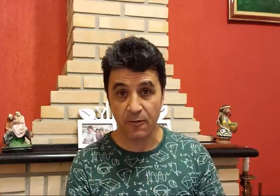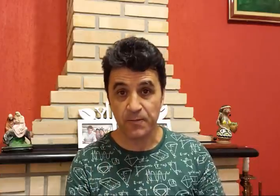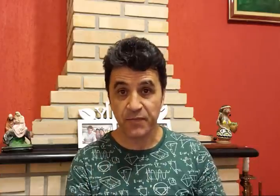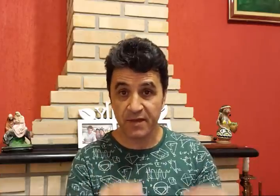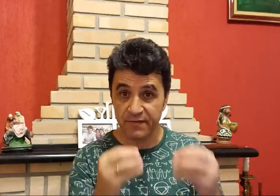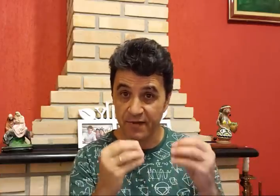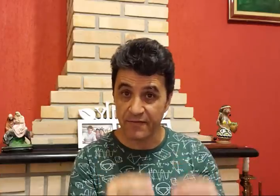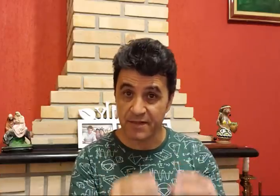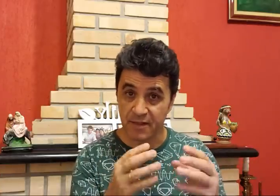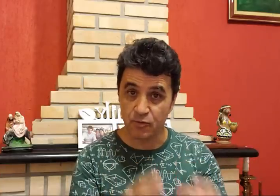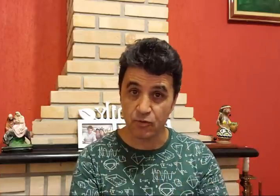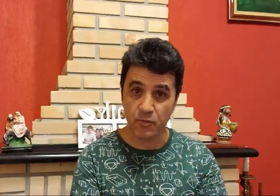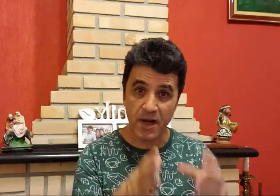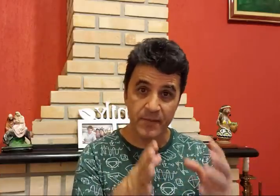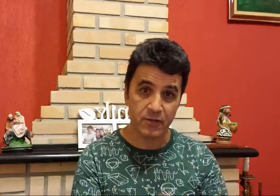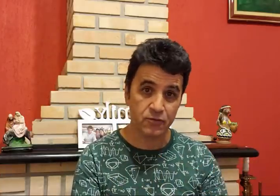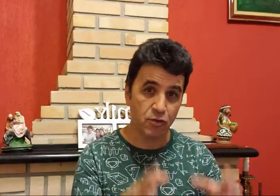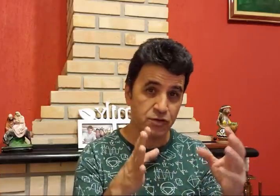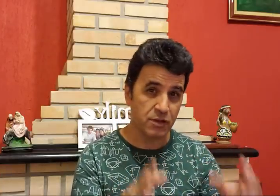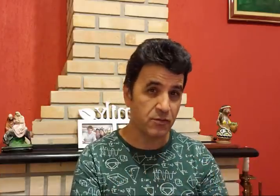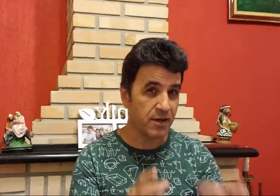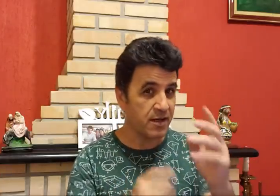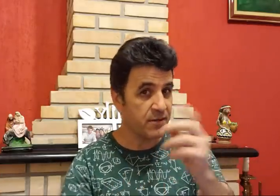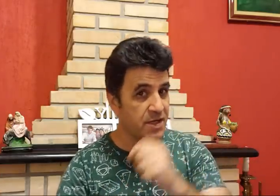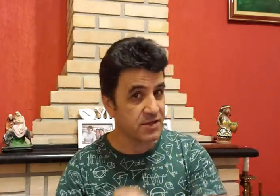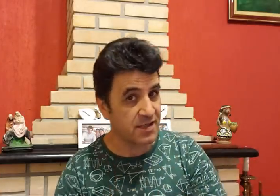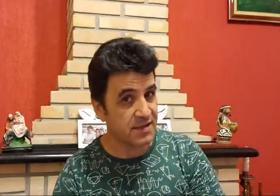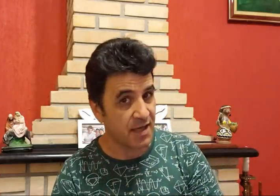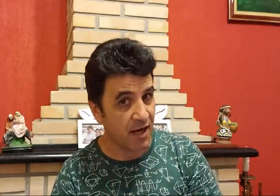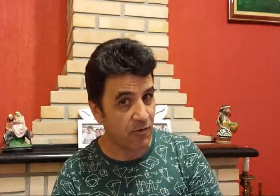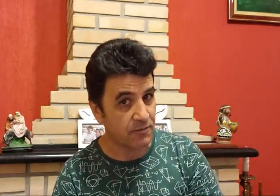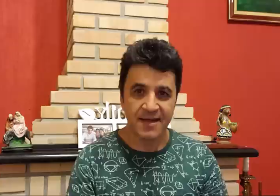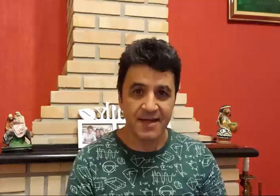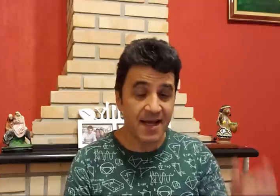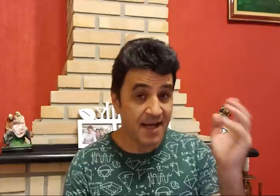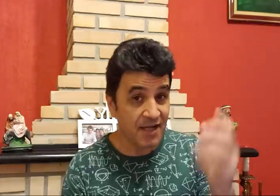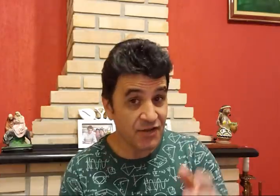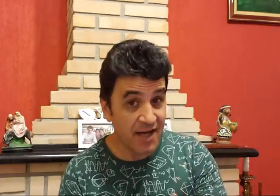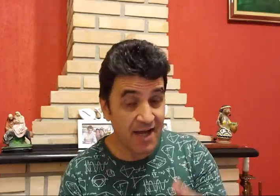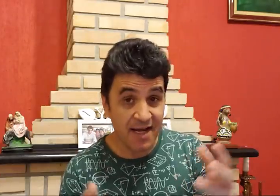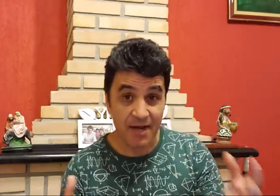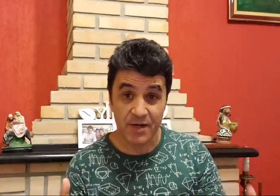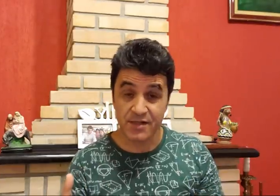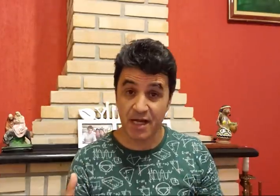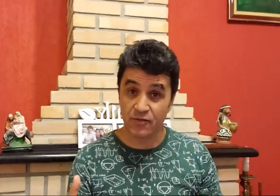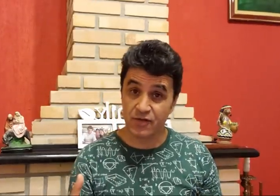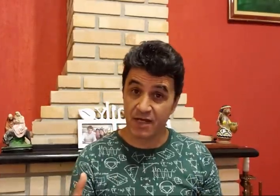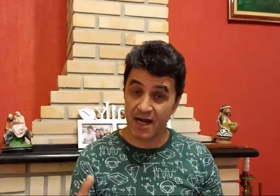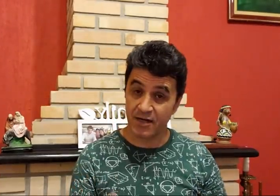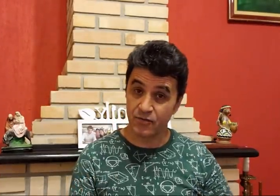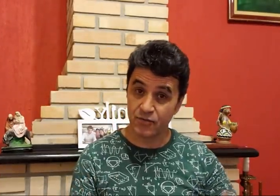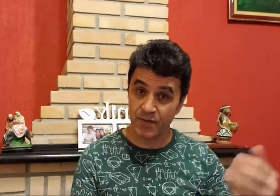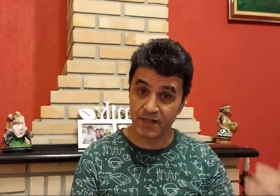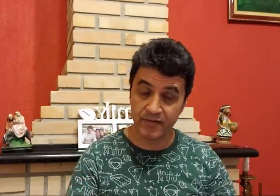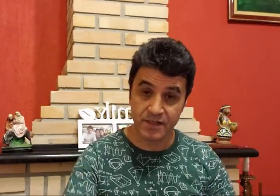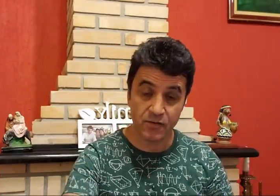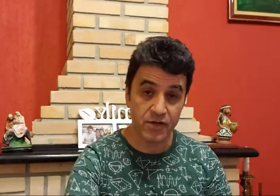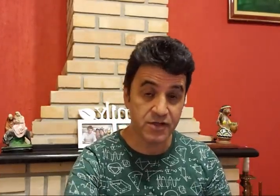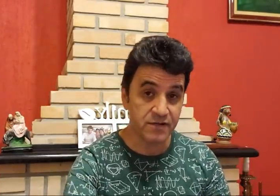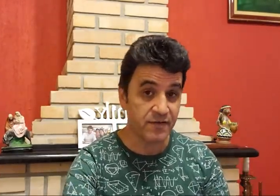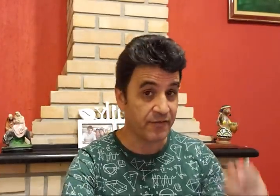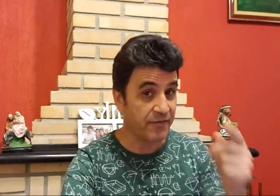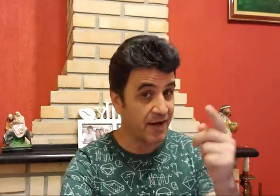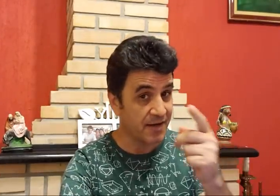Econômica Federal, que vai fazer todo o pagamento do auxílio emergencial. E a Caixa acaba de anunciar, numa